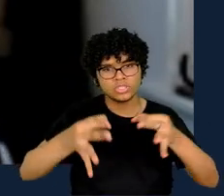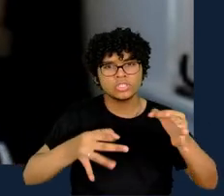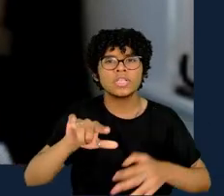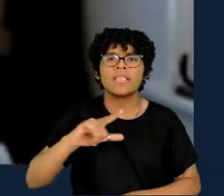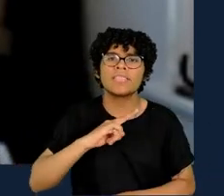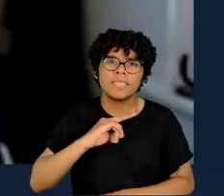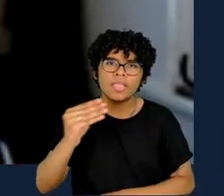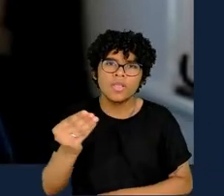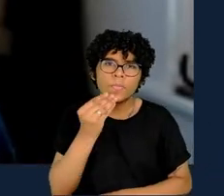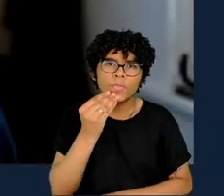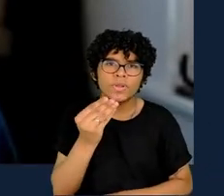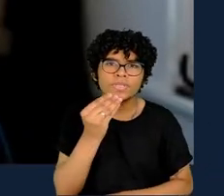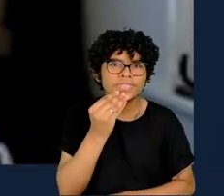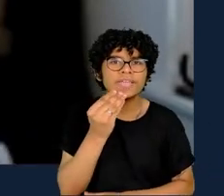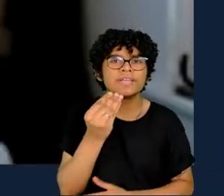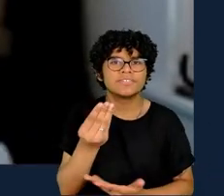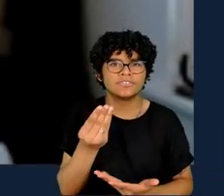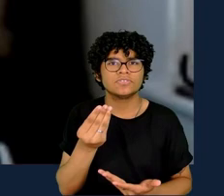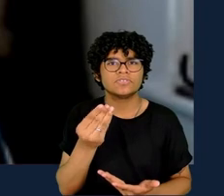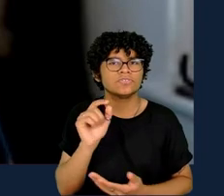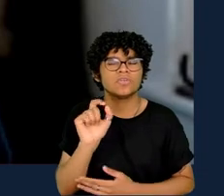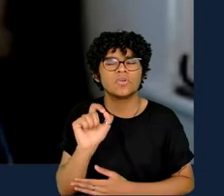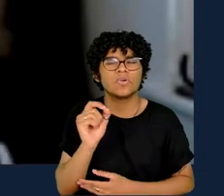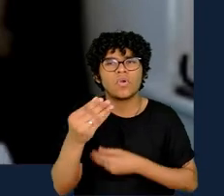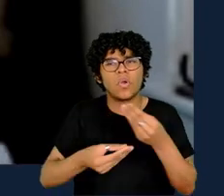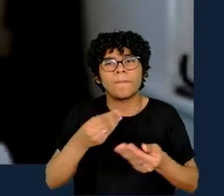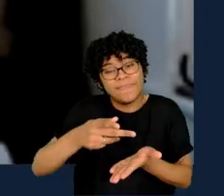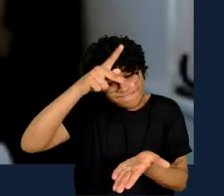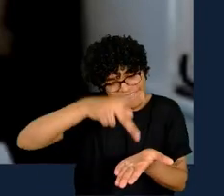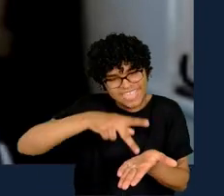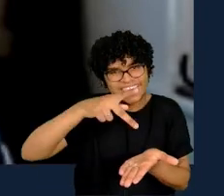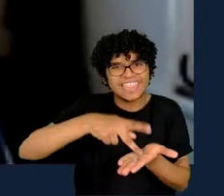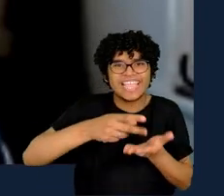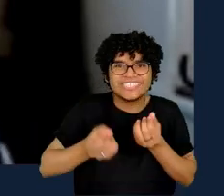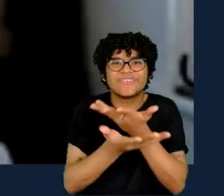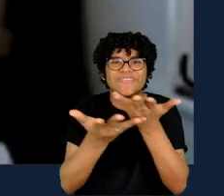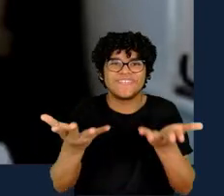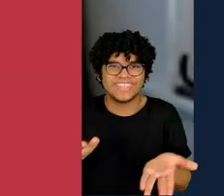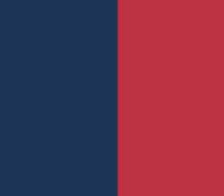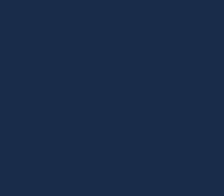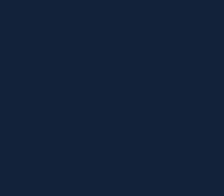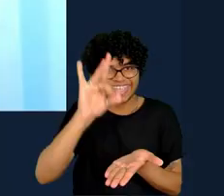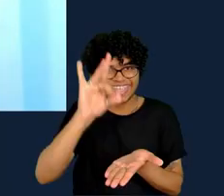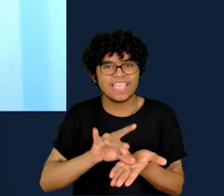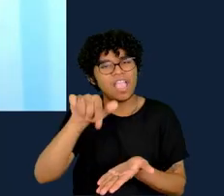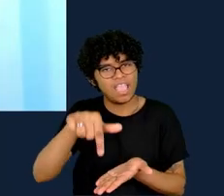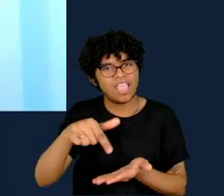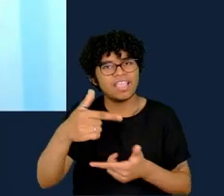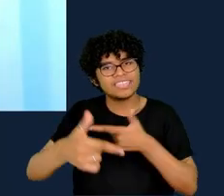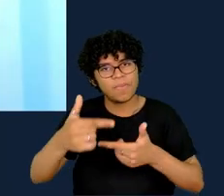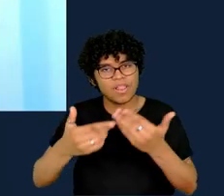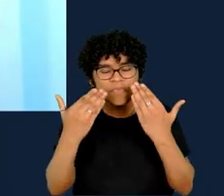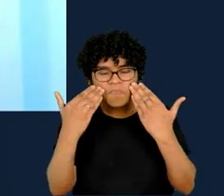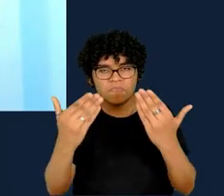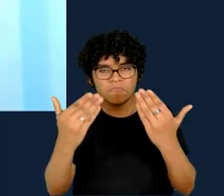tão abstrato, um pouco mais real para as pessoas. Eu acho que é assim que isso aparece no meu trabalho.